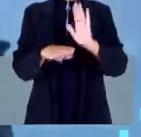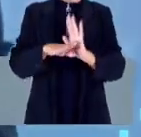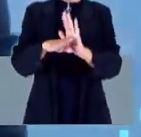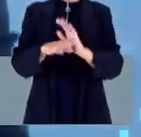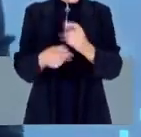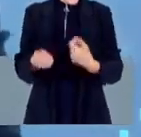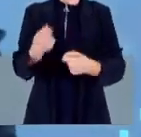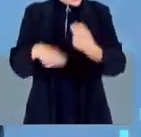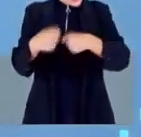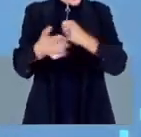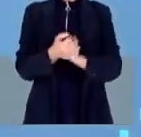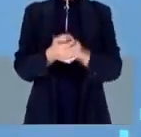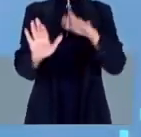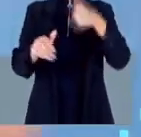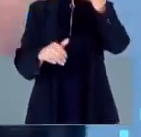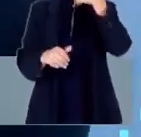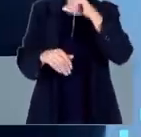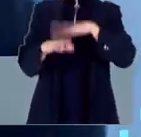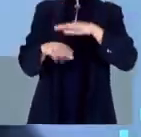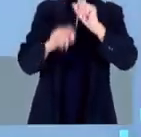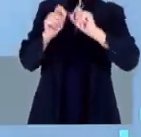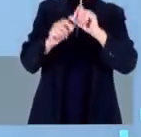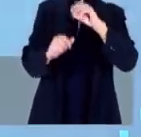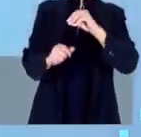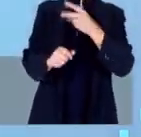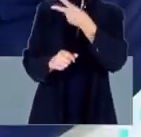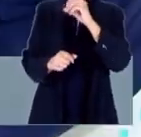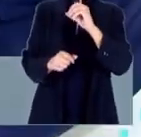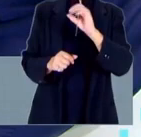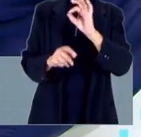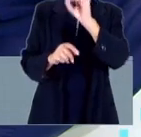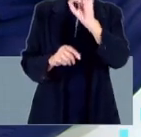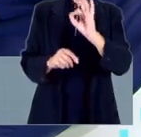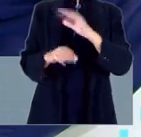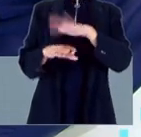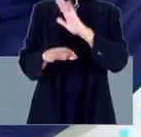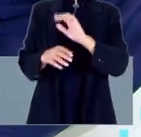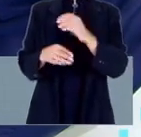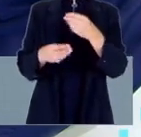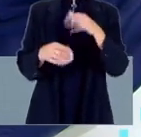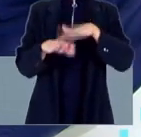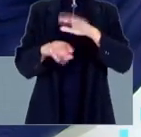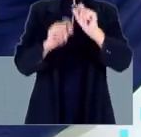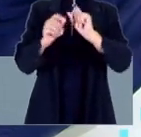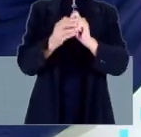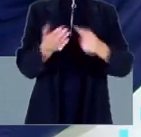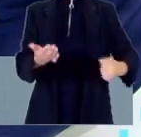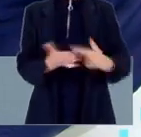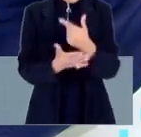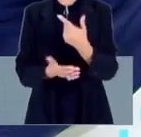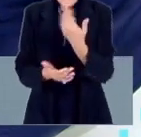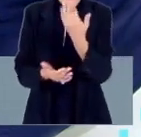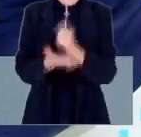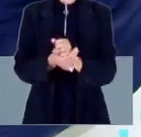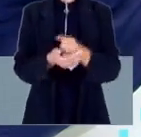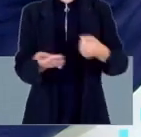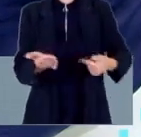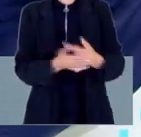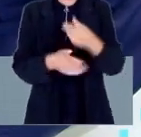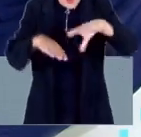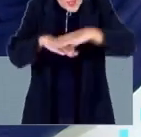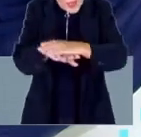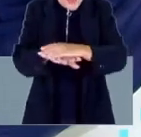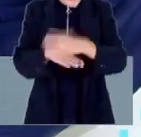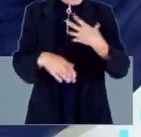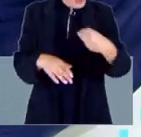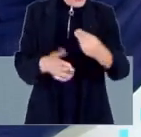uma mãe faz o que quem está nos assistindo faz quando ganha 20% a mais ela joga em comida ela compra o sapato para